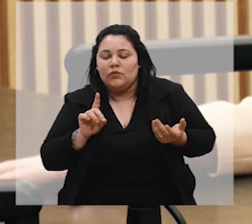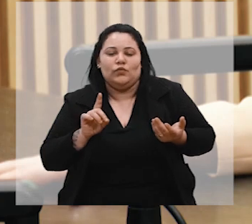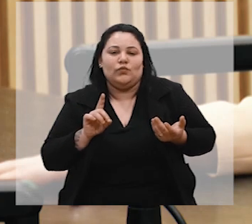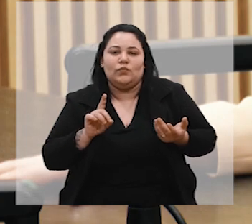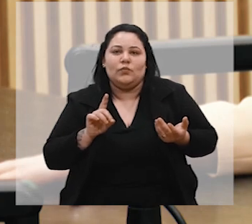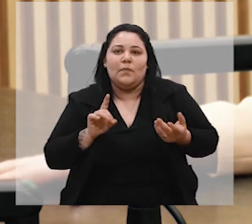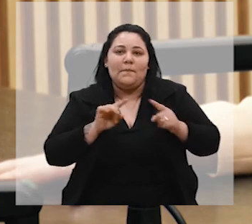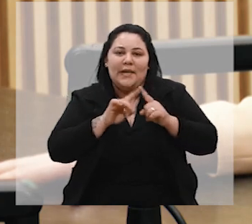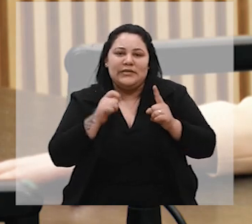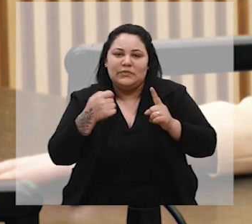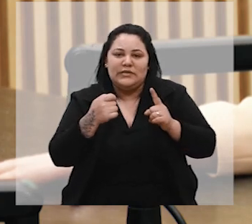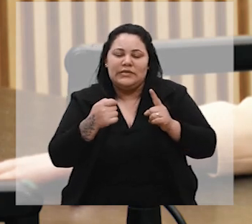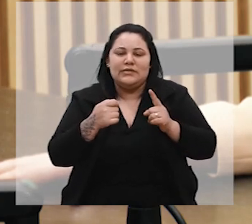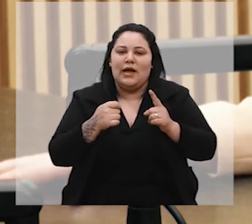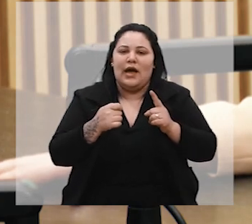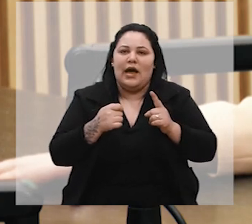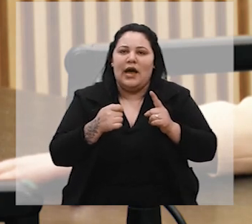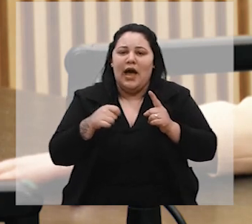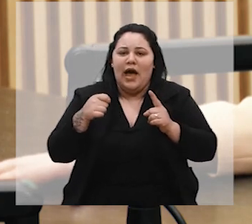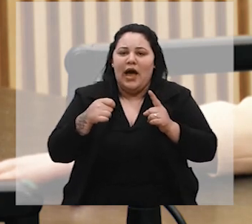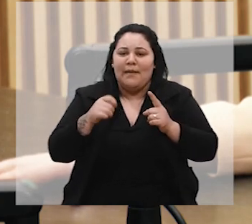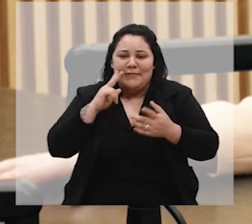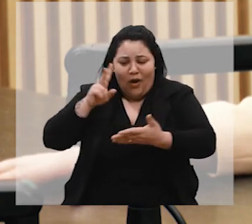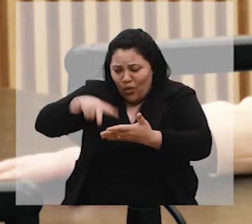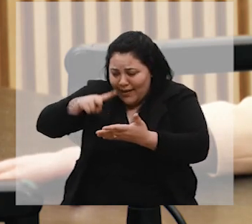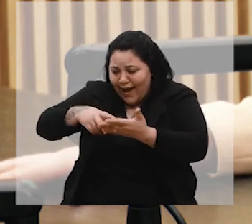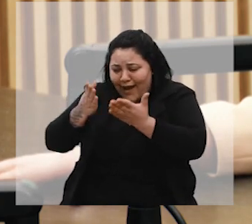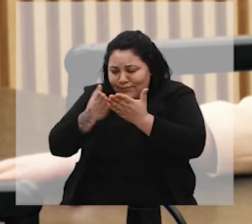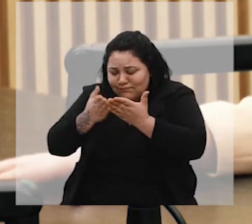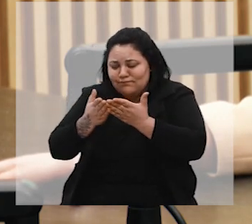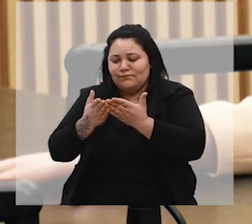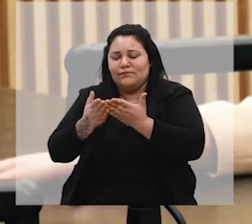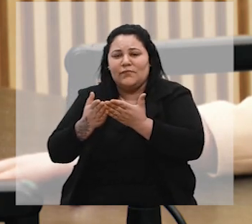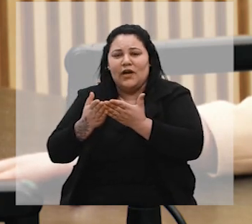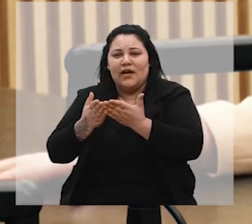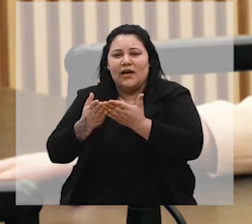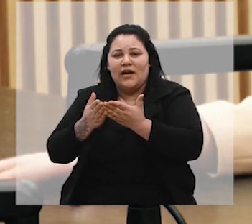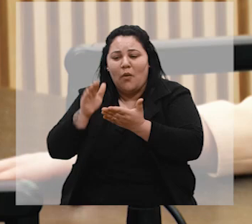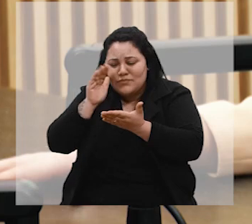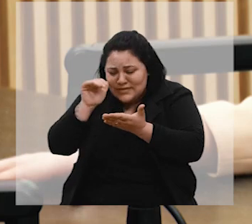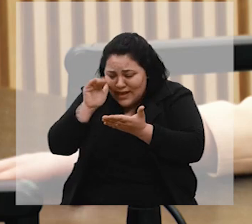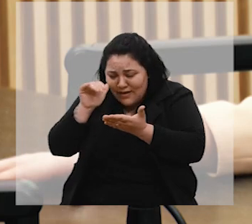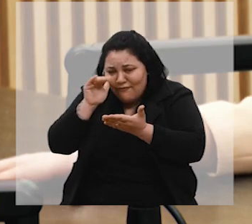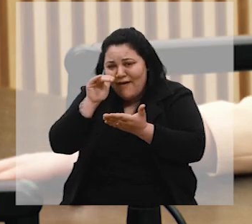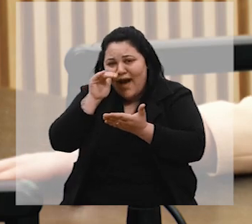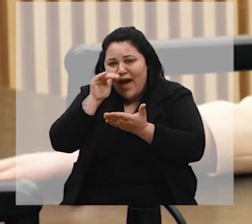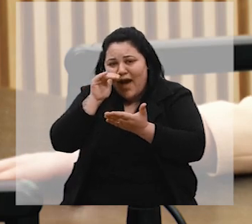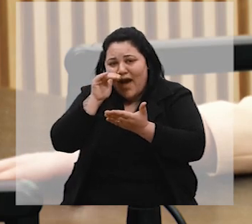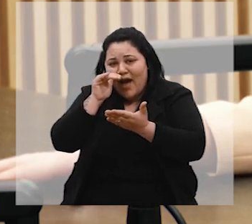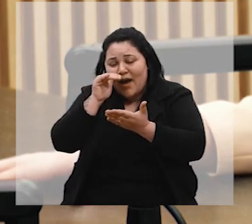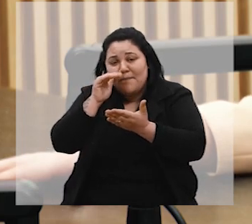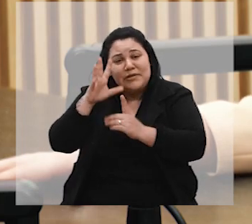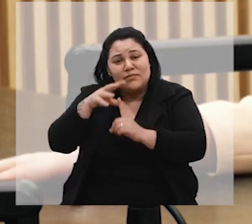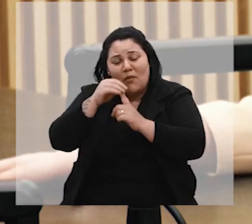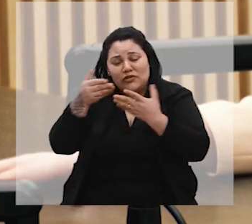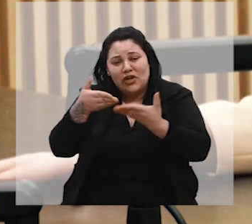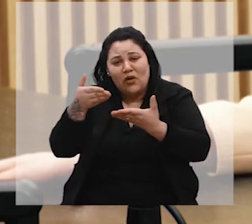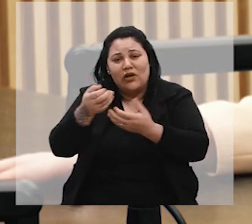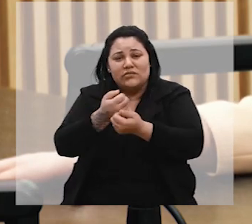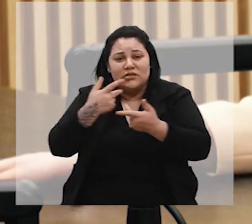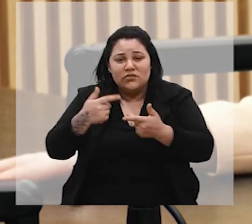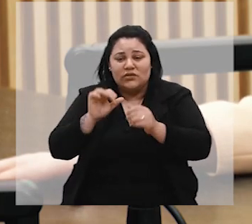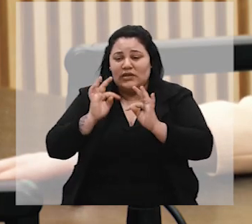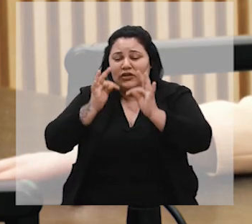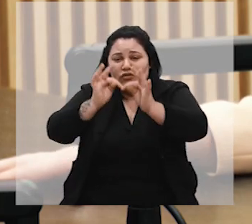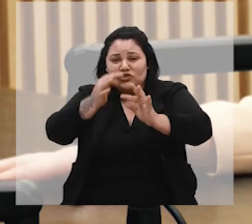todas. Então, seja muito crítico em relação àquilo que se recebe, né? Principalmente quando a gente tem áudio modificado por inteligência artificial e todas essas